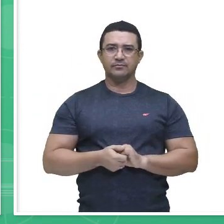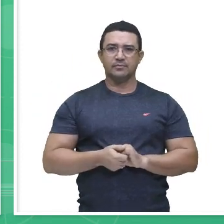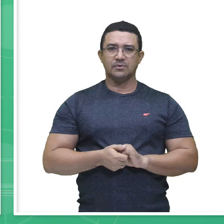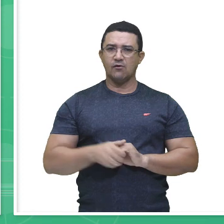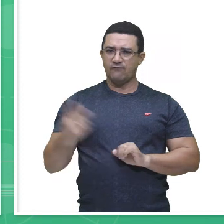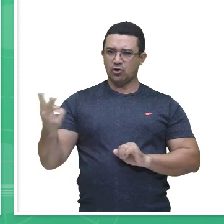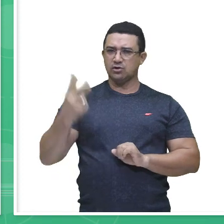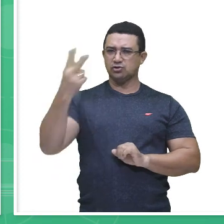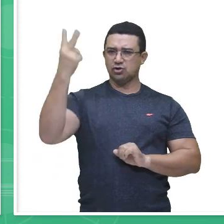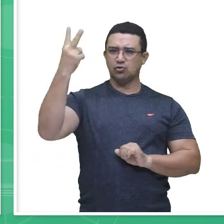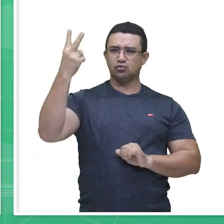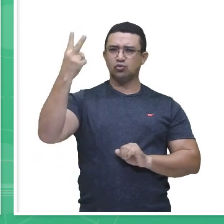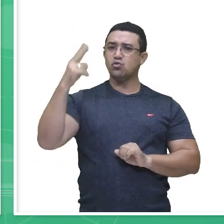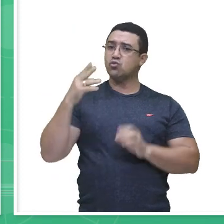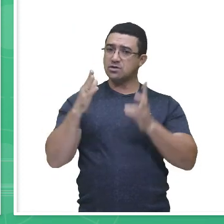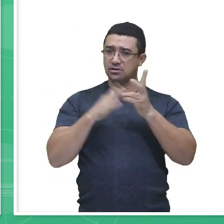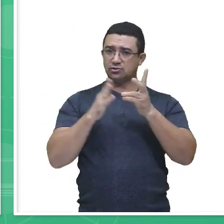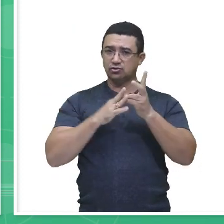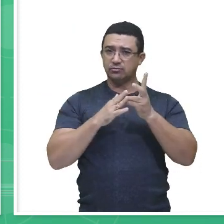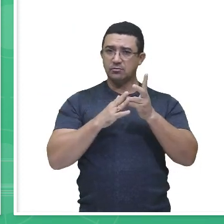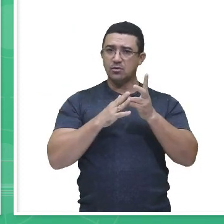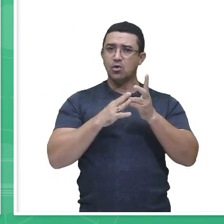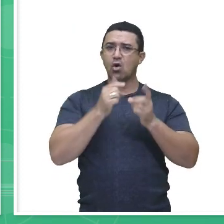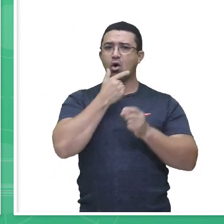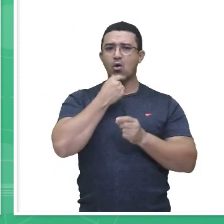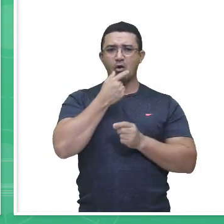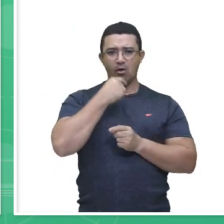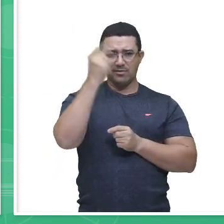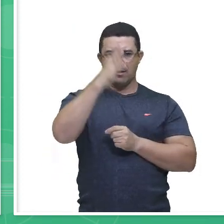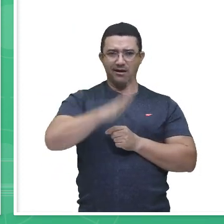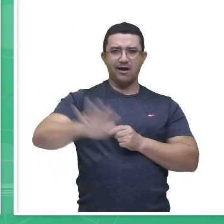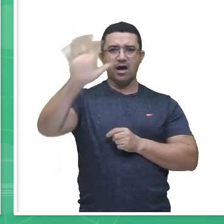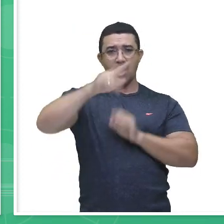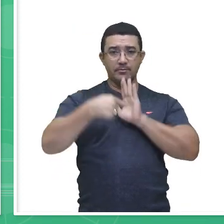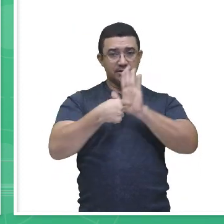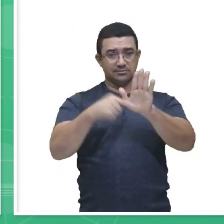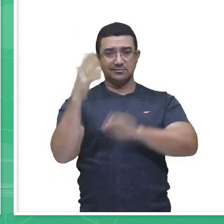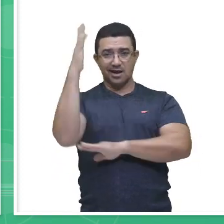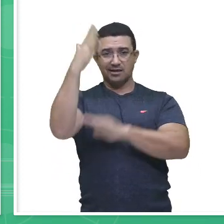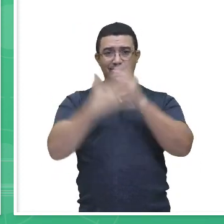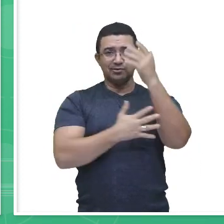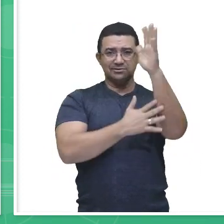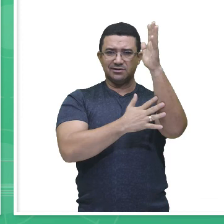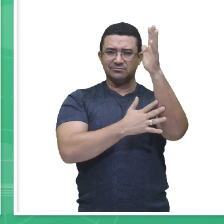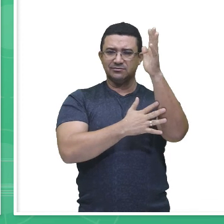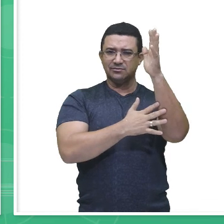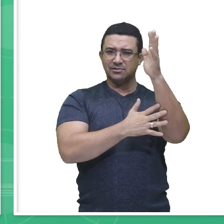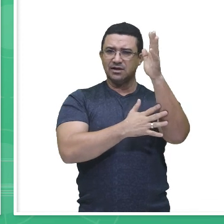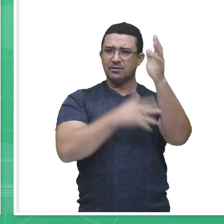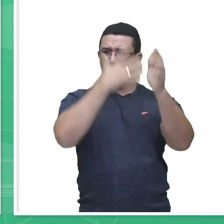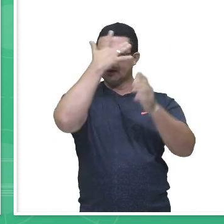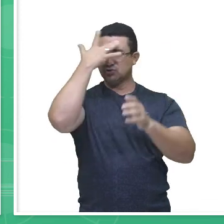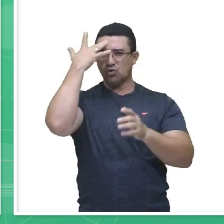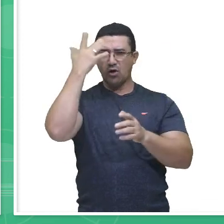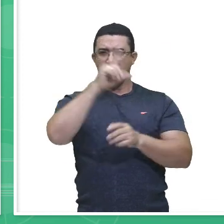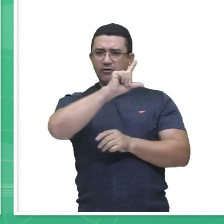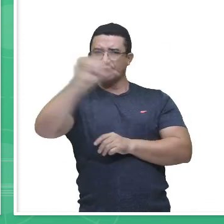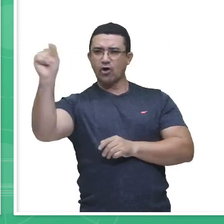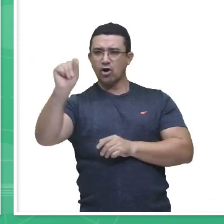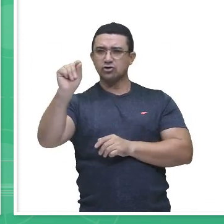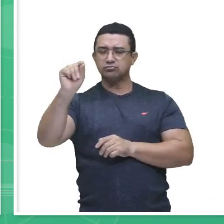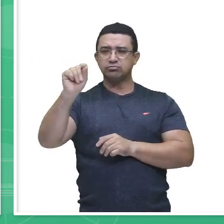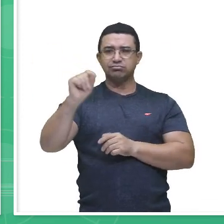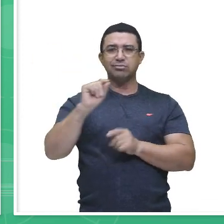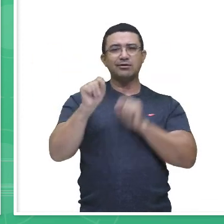homem nacional. E olha só, apresentação da natureza como refúgio dos males do coração. O que